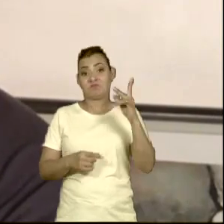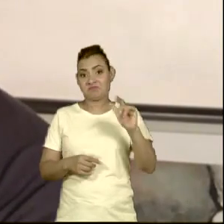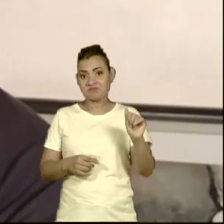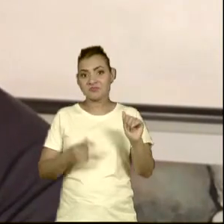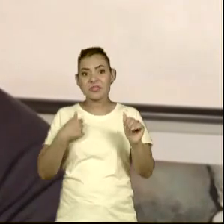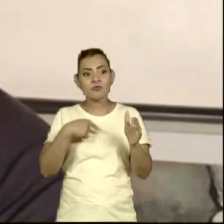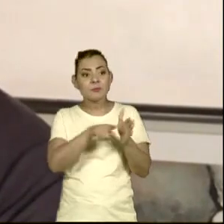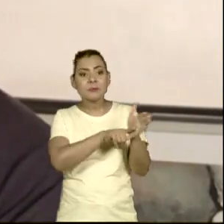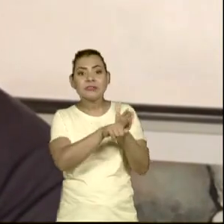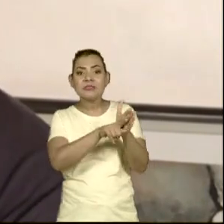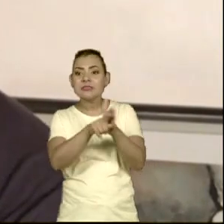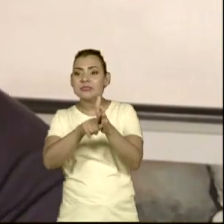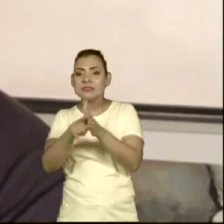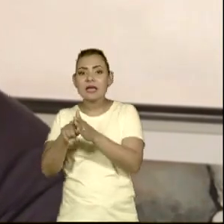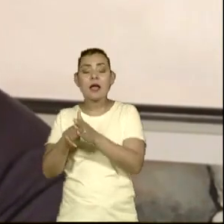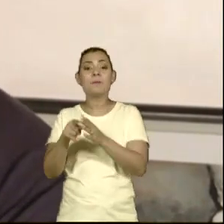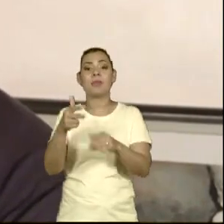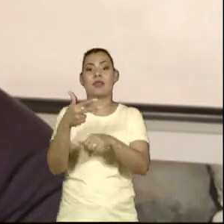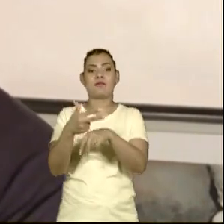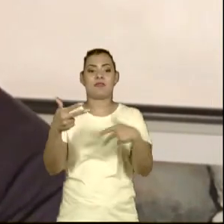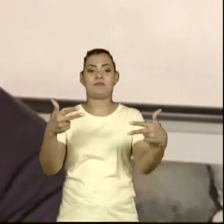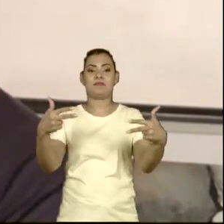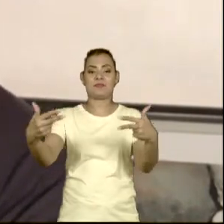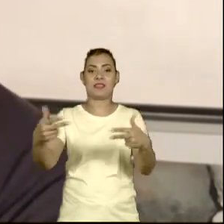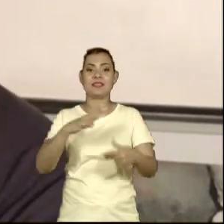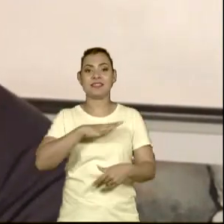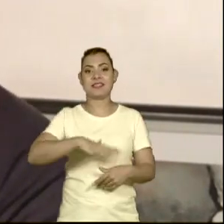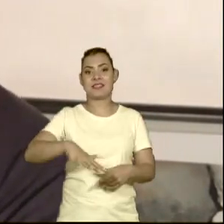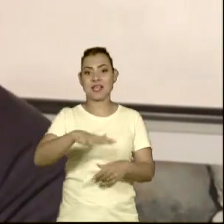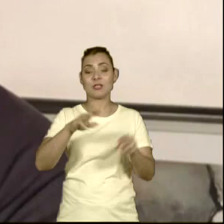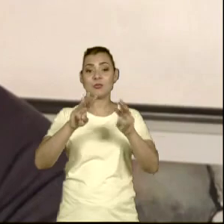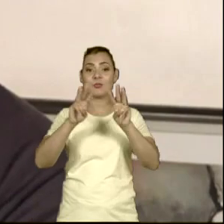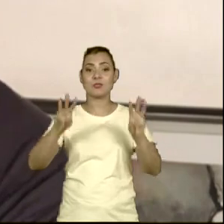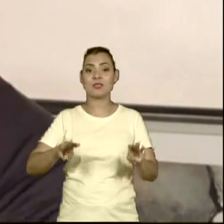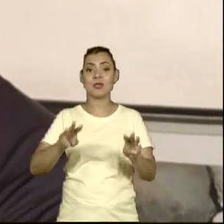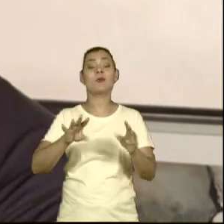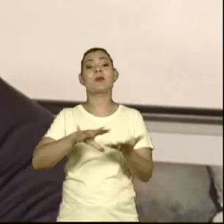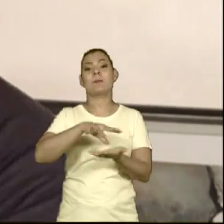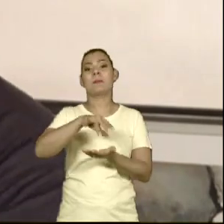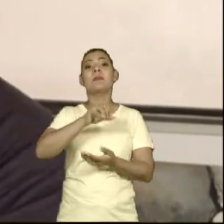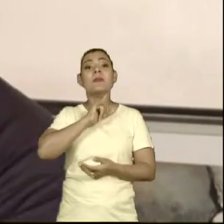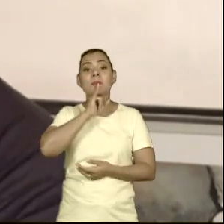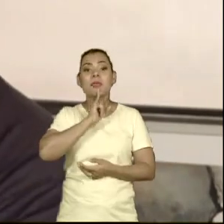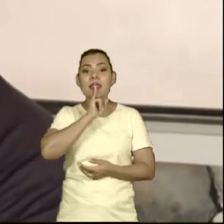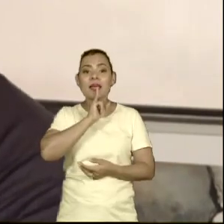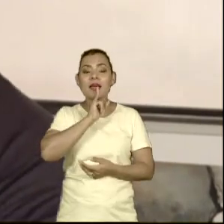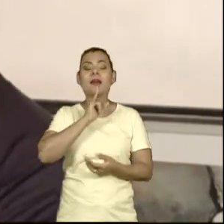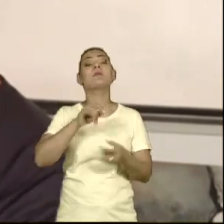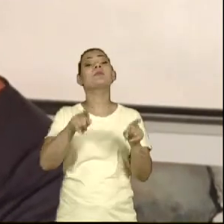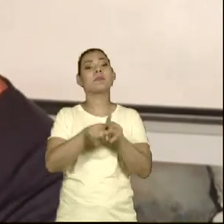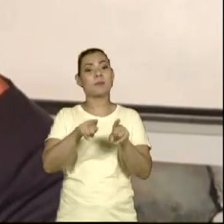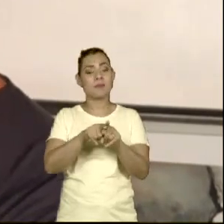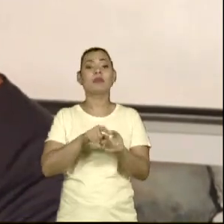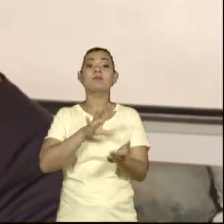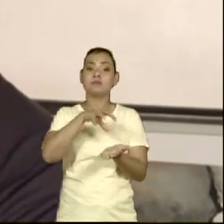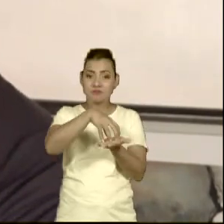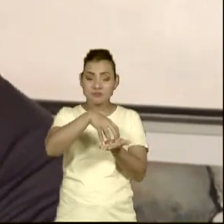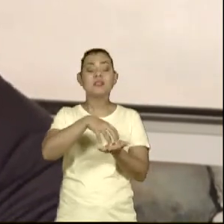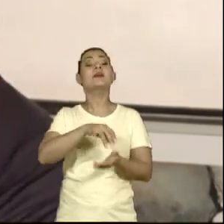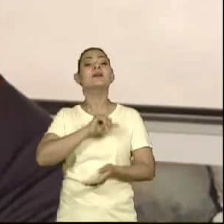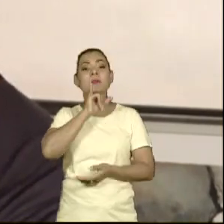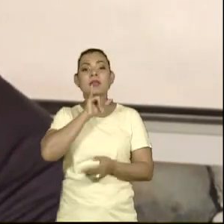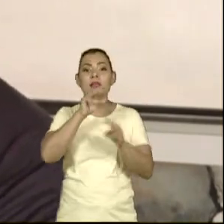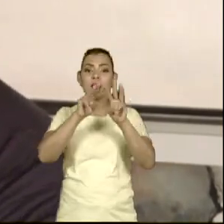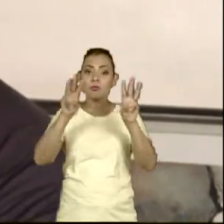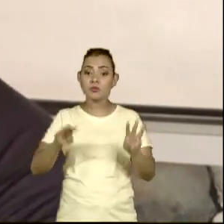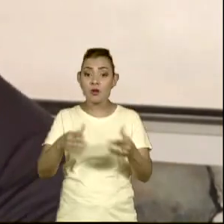foi fazer uma pesquisa de locação para gravar Cocoricó na cidade no Museu do Ipiranga e estava eu e minha equipe dentro do Museu do Ipiranga e estava